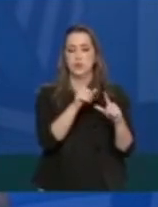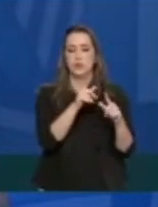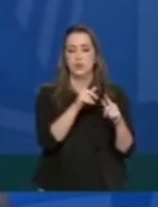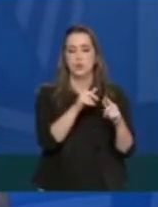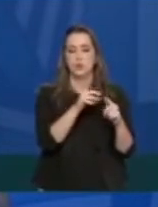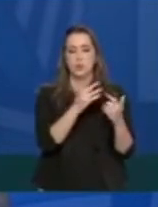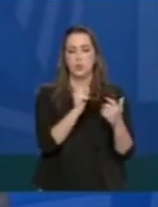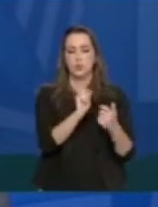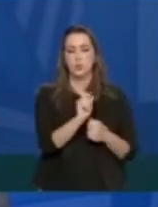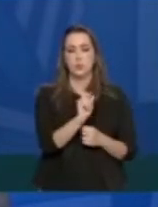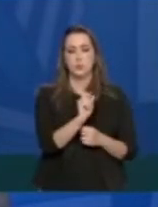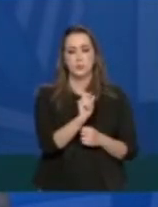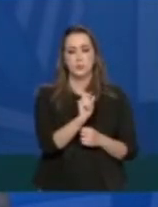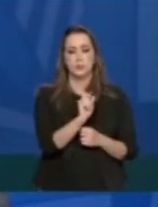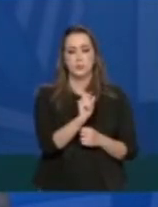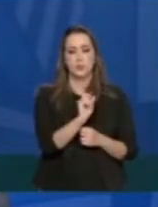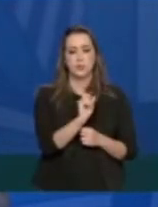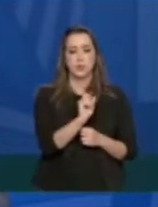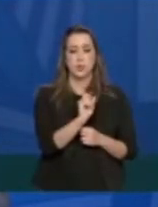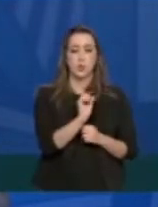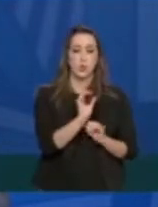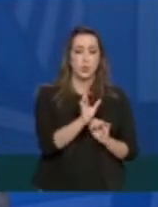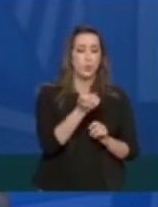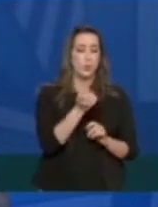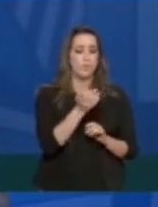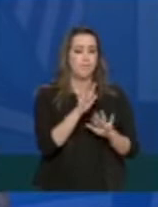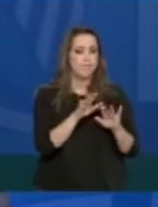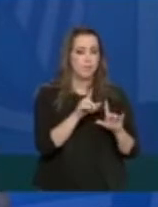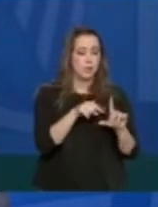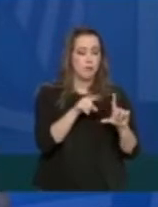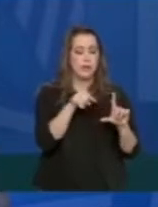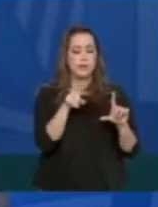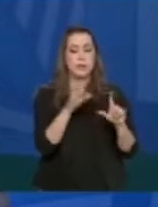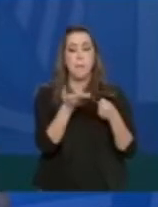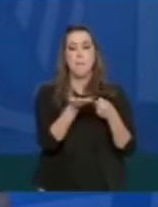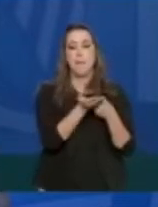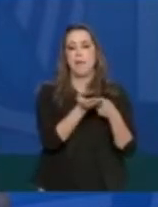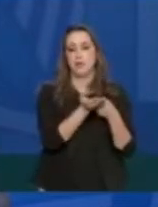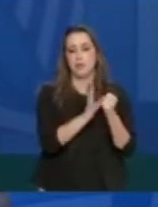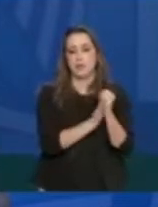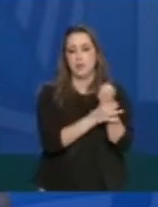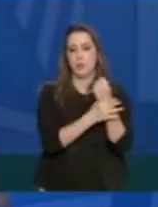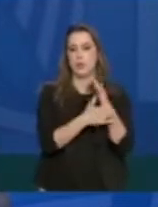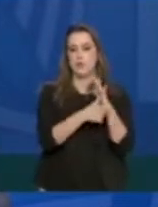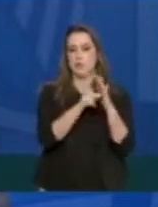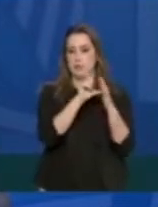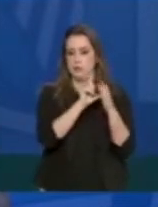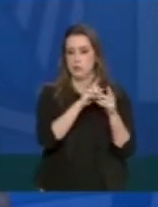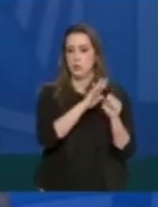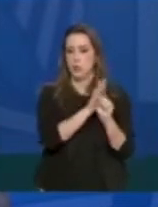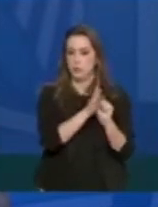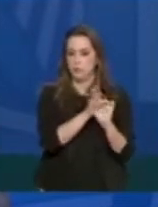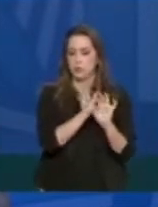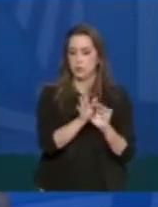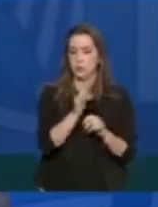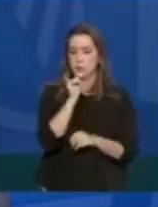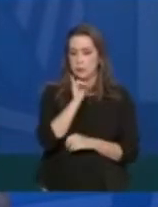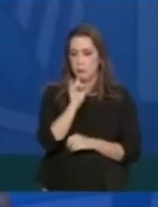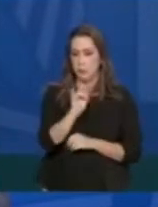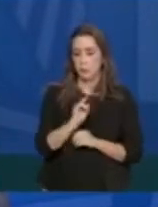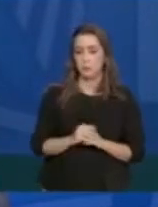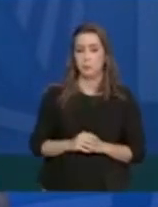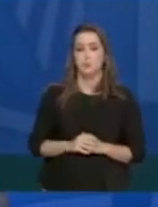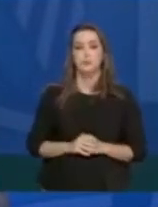graus médios de segurança pública antes da pandemia. Por exemplo, a